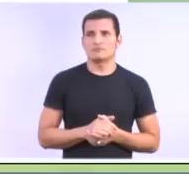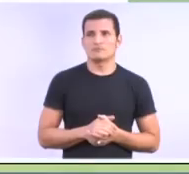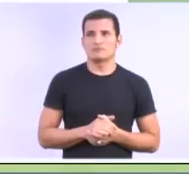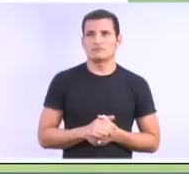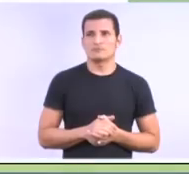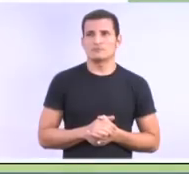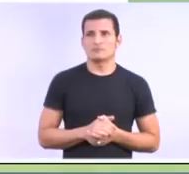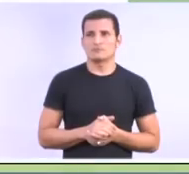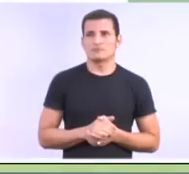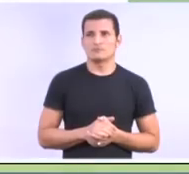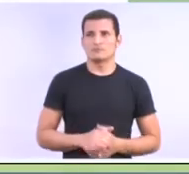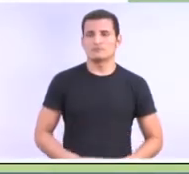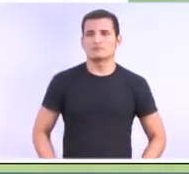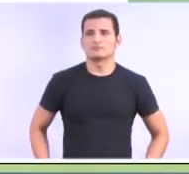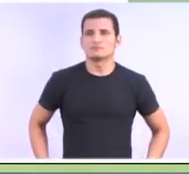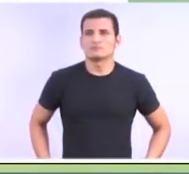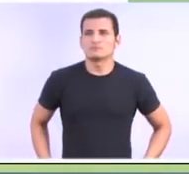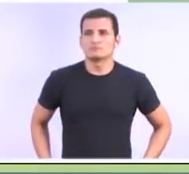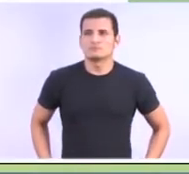Vou até apagar aqui, ó.